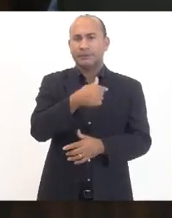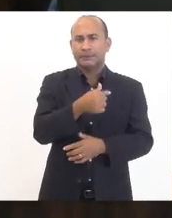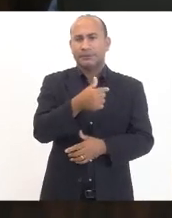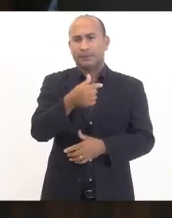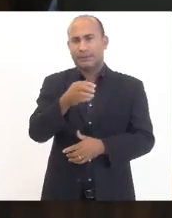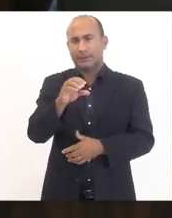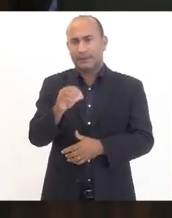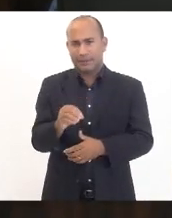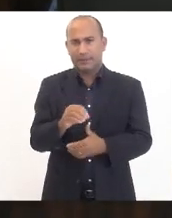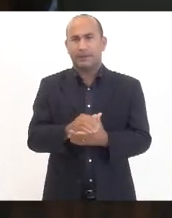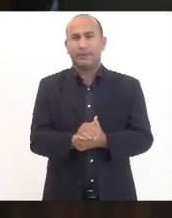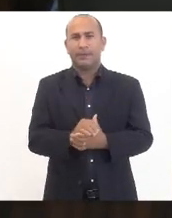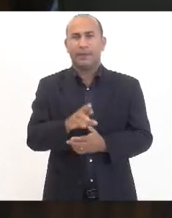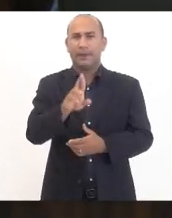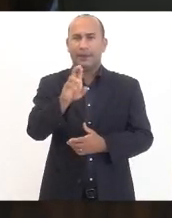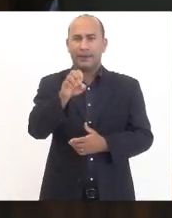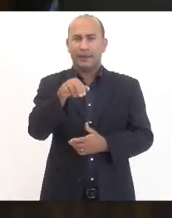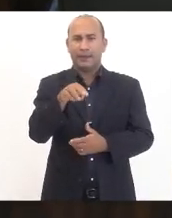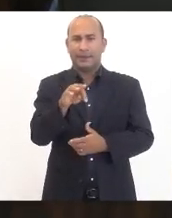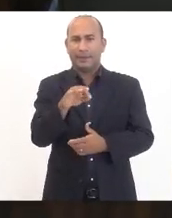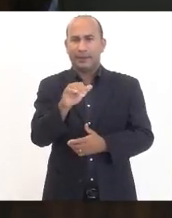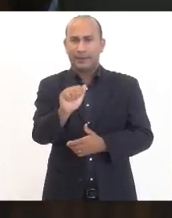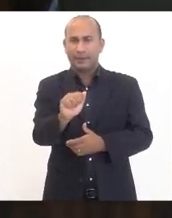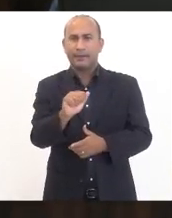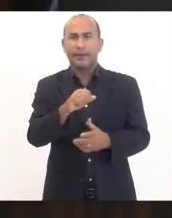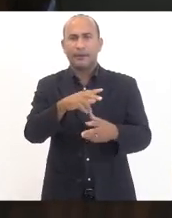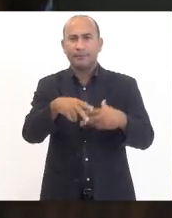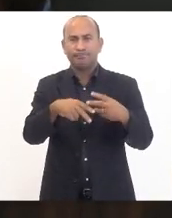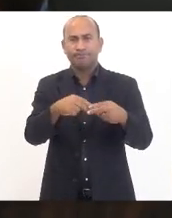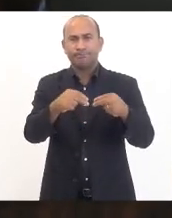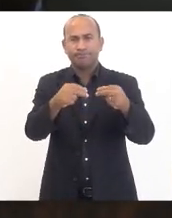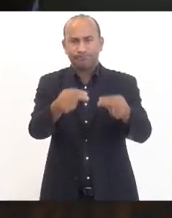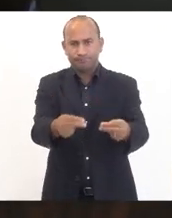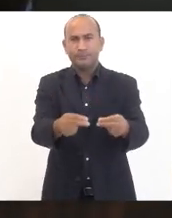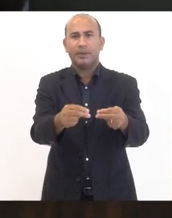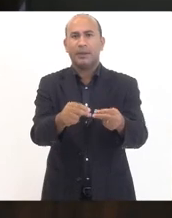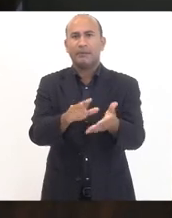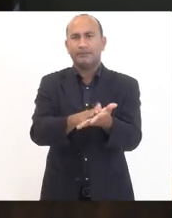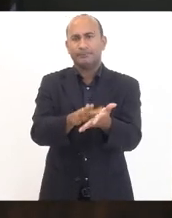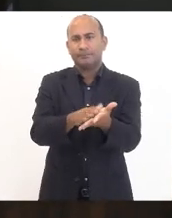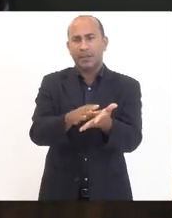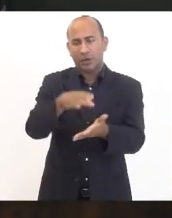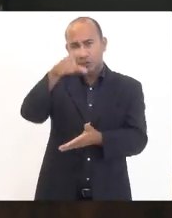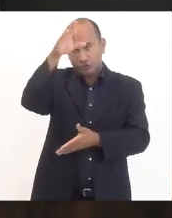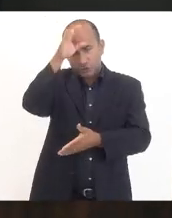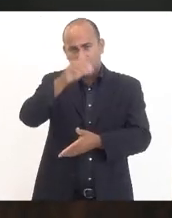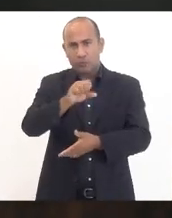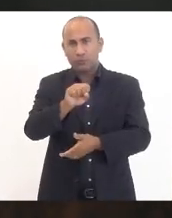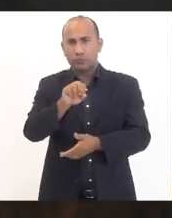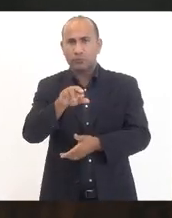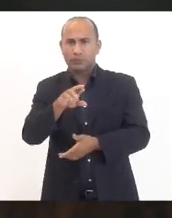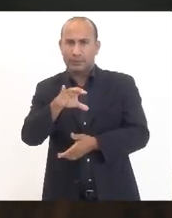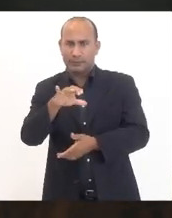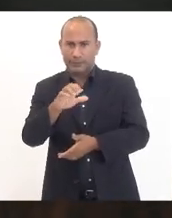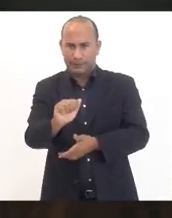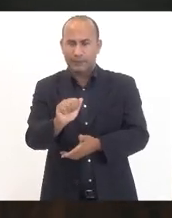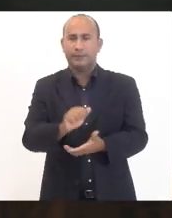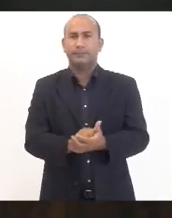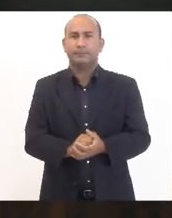770-21, de autoria da deputada Renata Souza, que concede o prêmio Dandara à sambista Tia Surica, parecida à Comissão